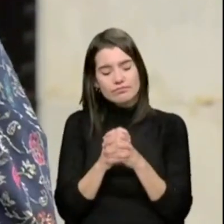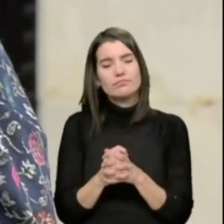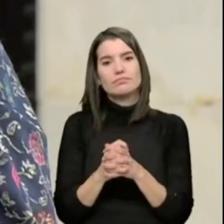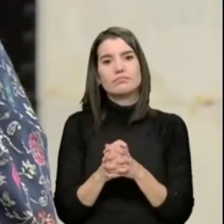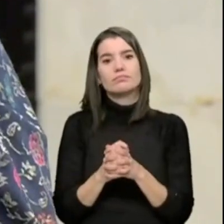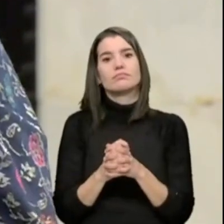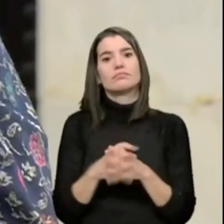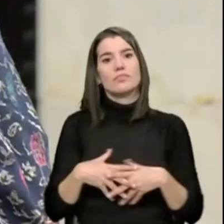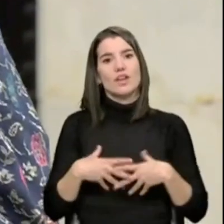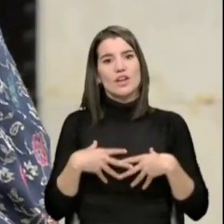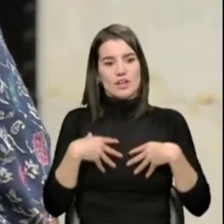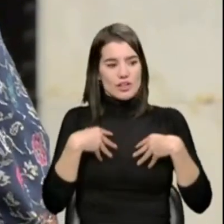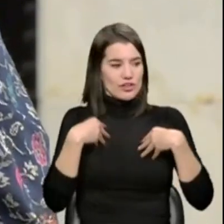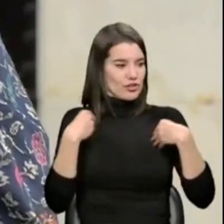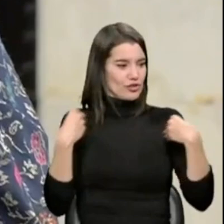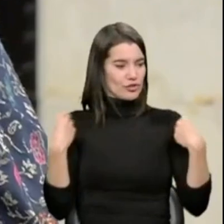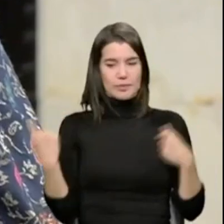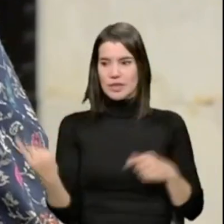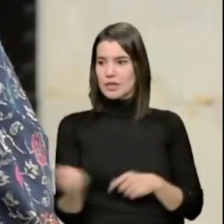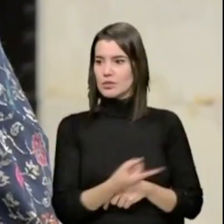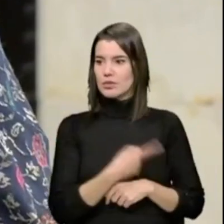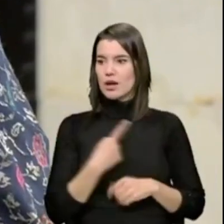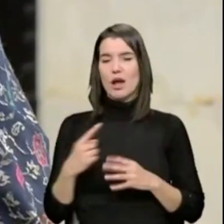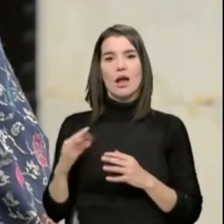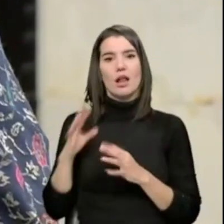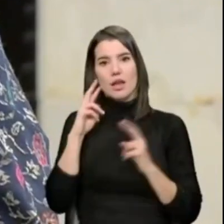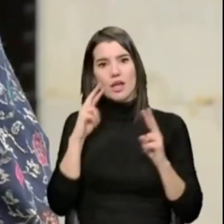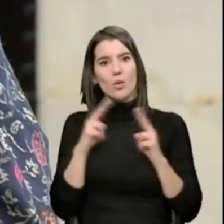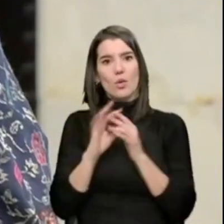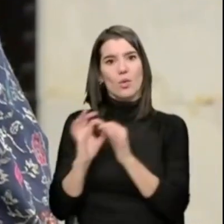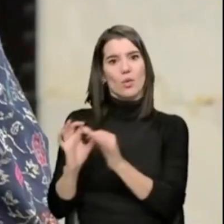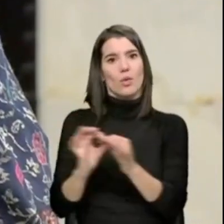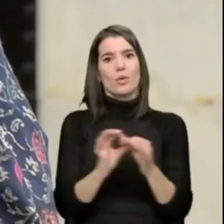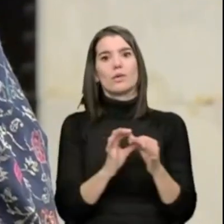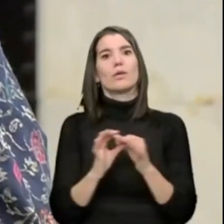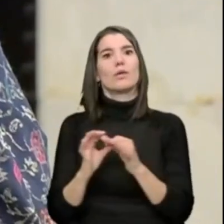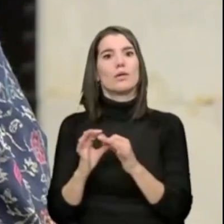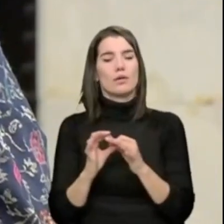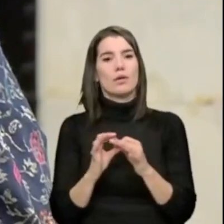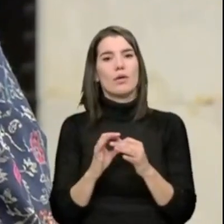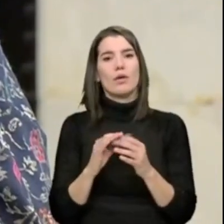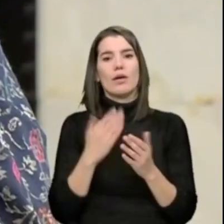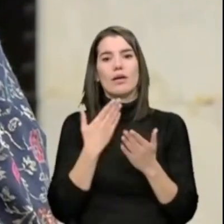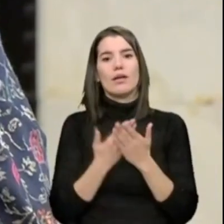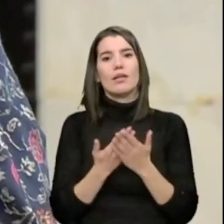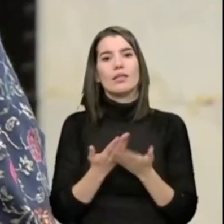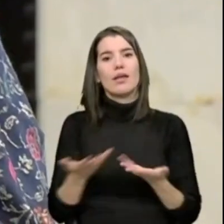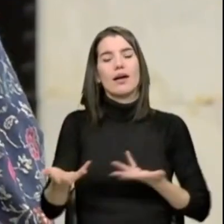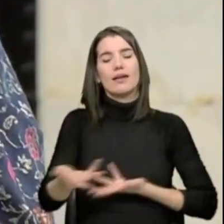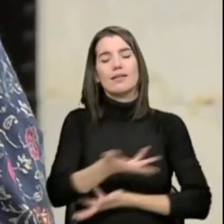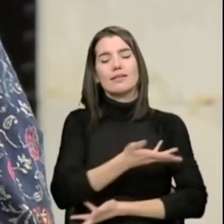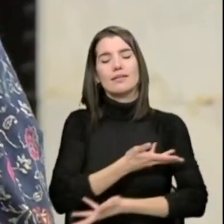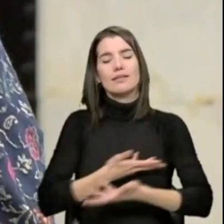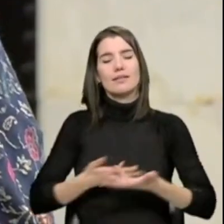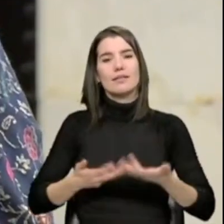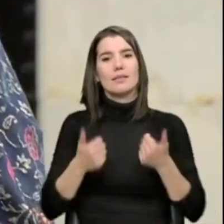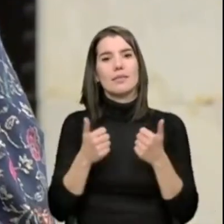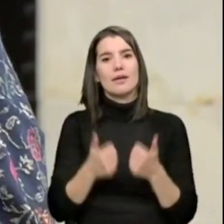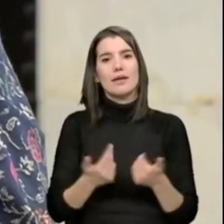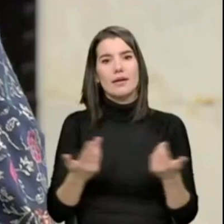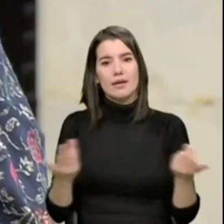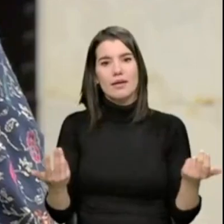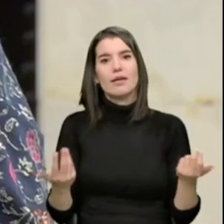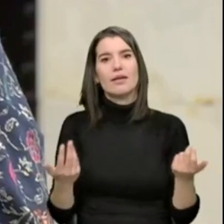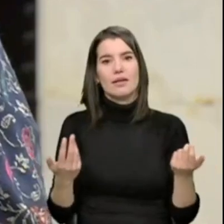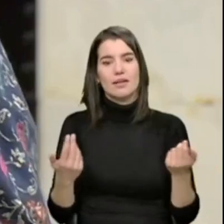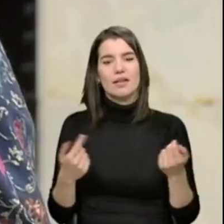encontro espiritual, um encontro das pessoas que faz com que as pessoas possam ter uma harmonia ou criar uma harmonia